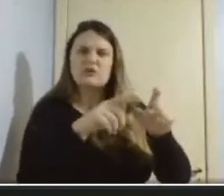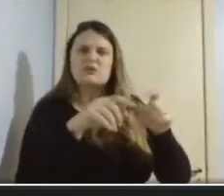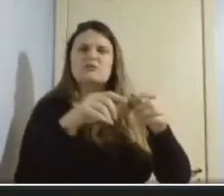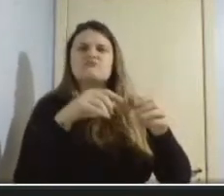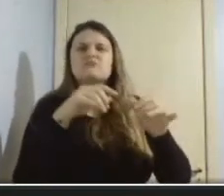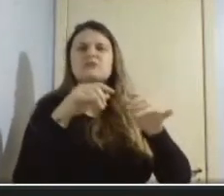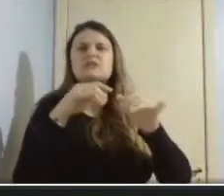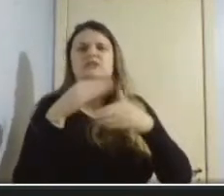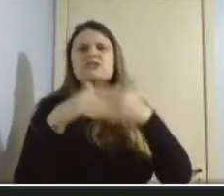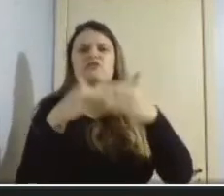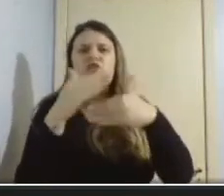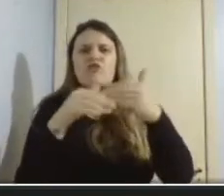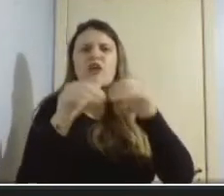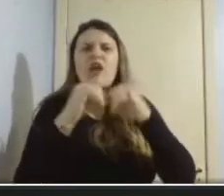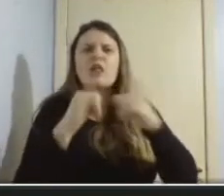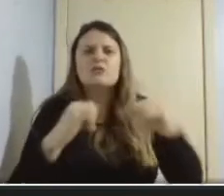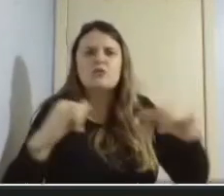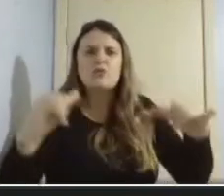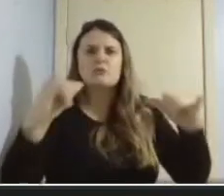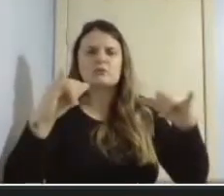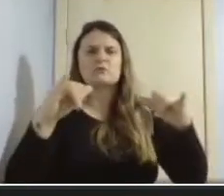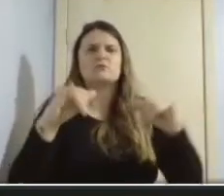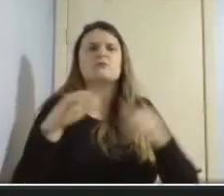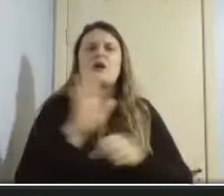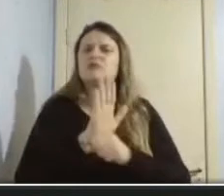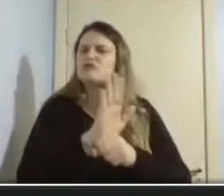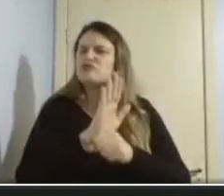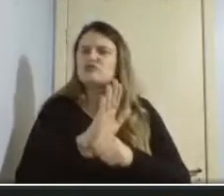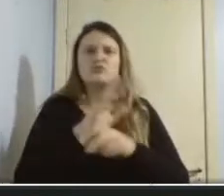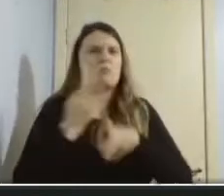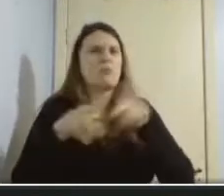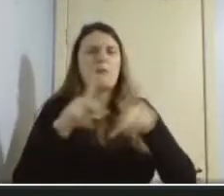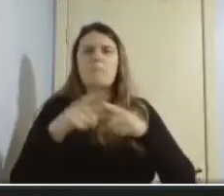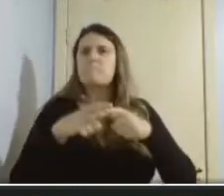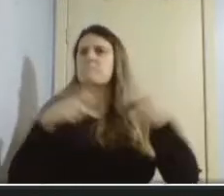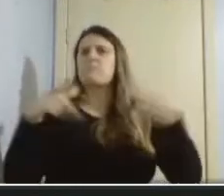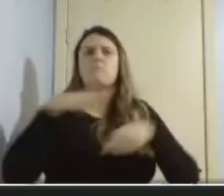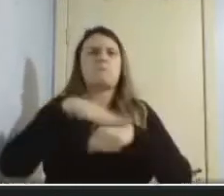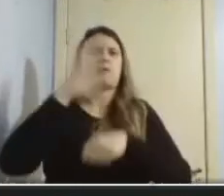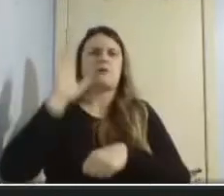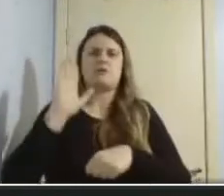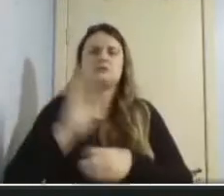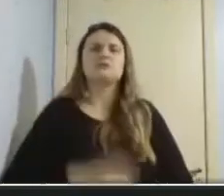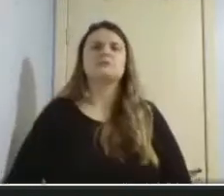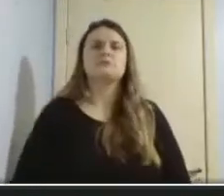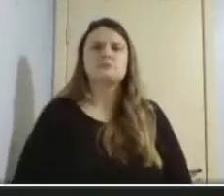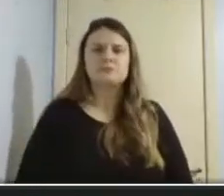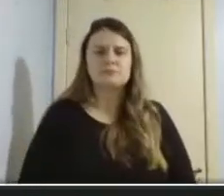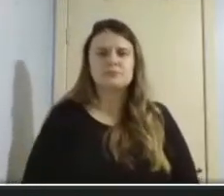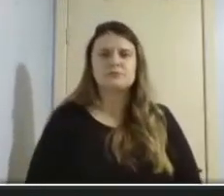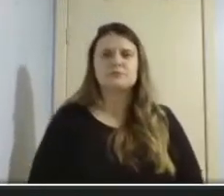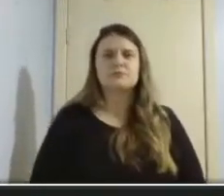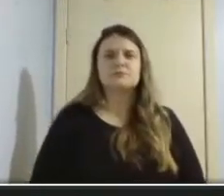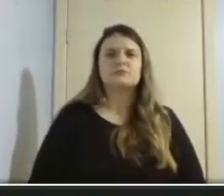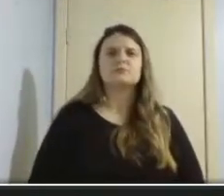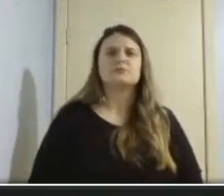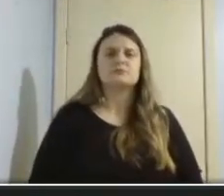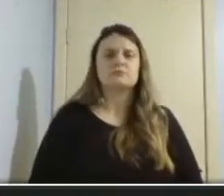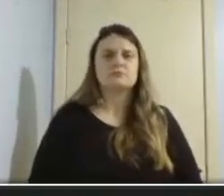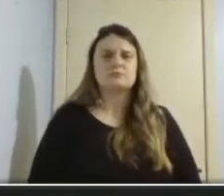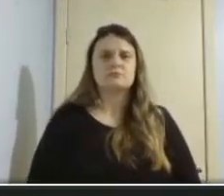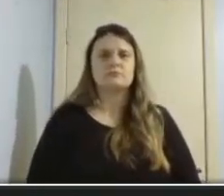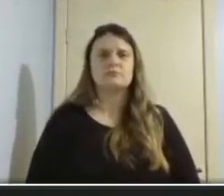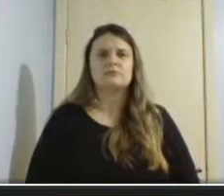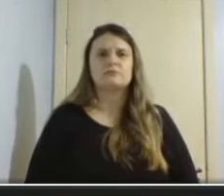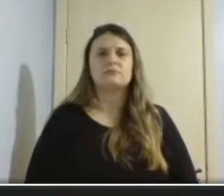nós. Então, esse segmento é extremamente importante também no contexto de ecossistemas de inovação. E, por fim,